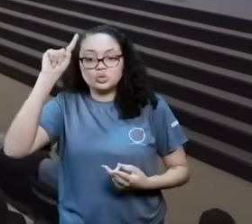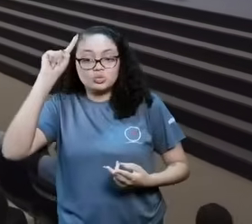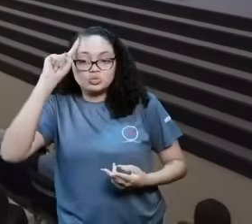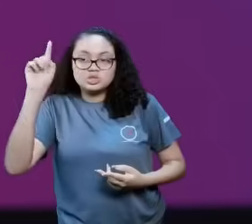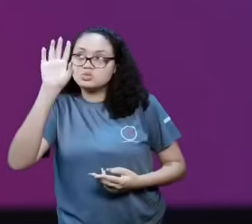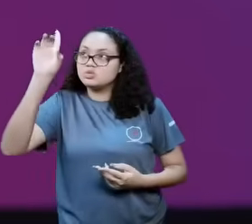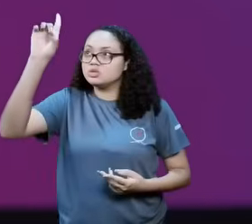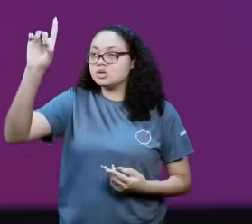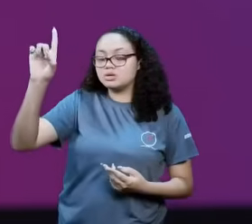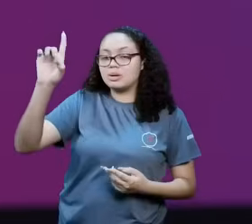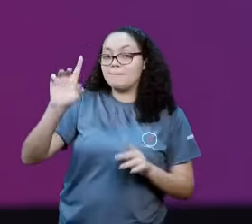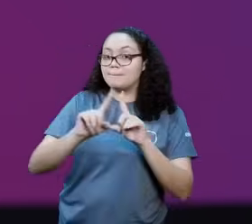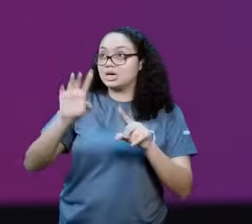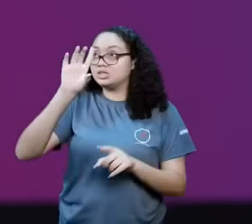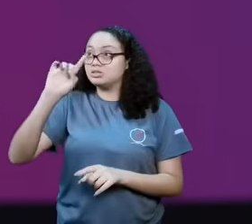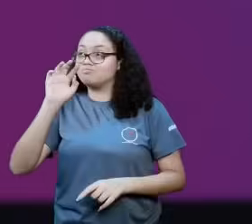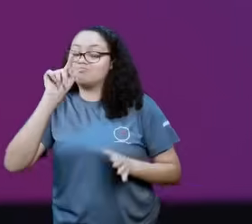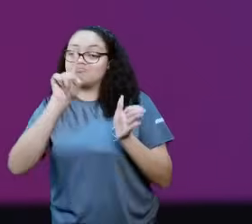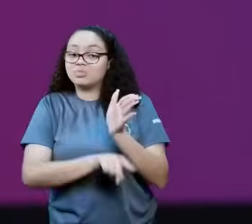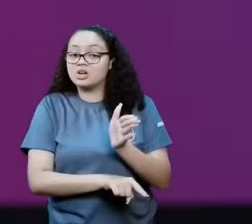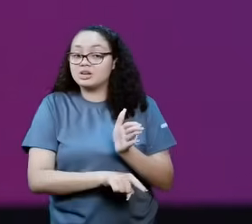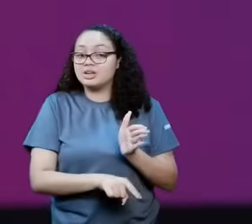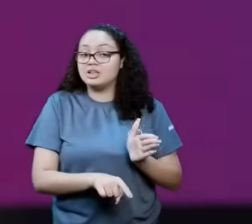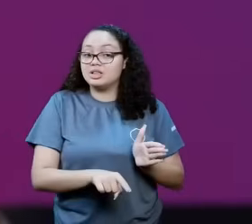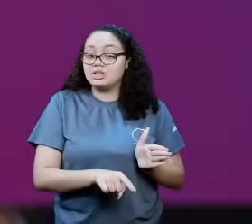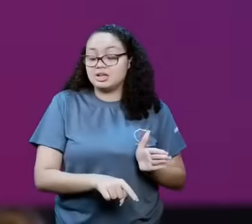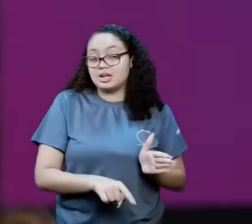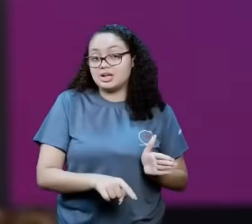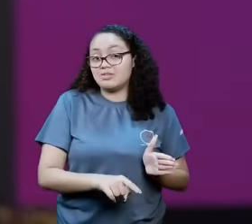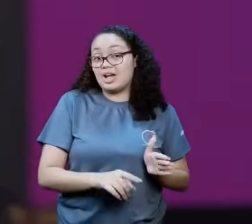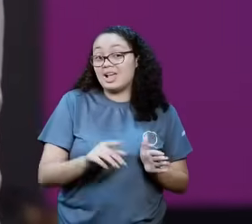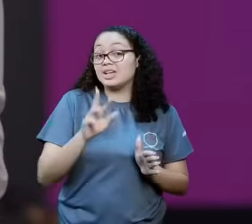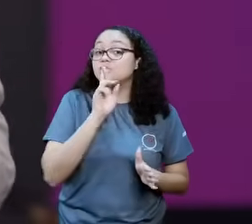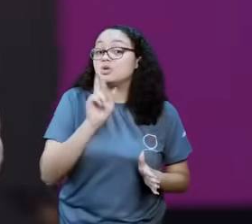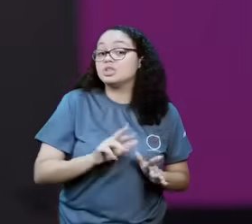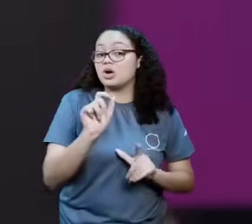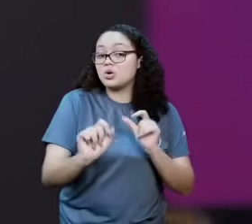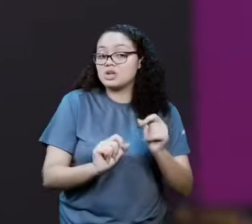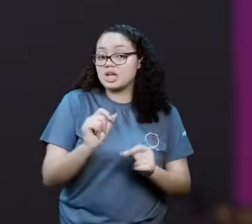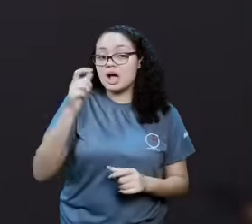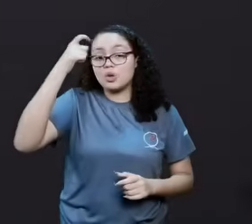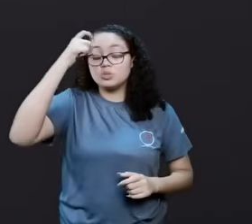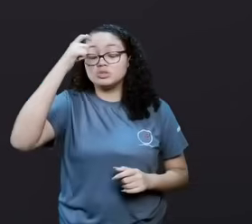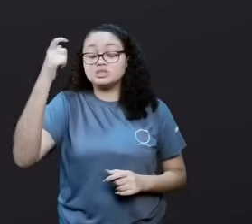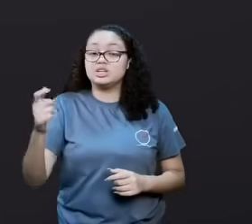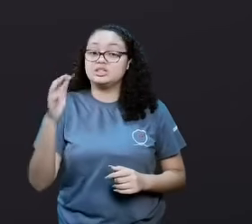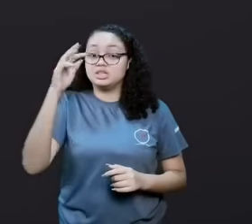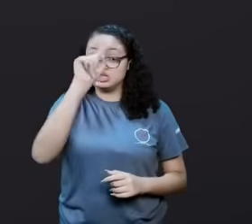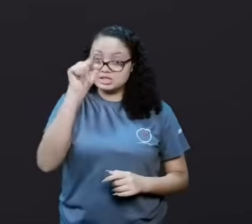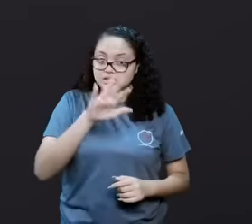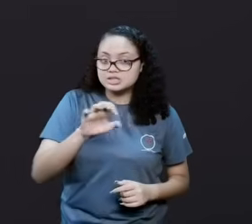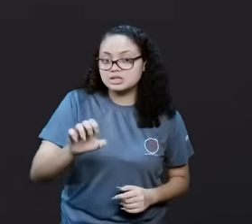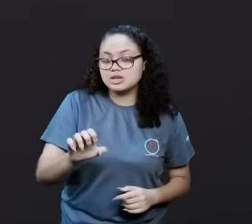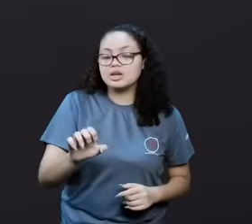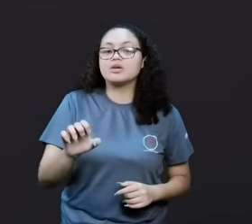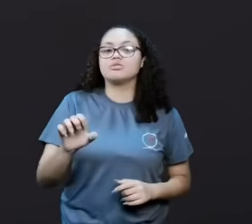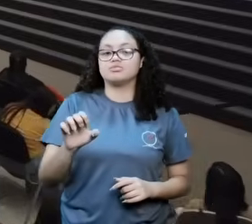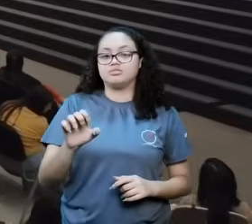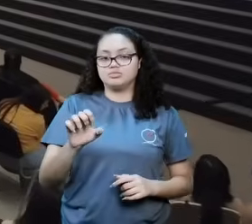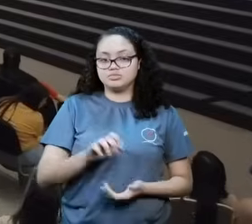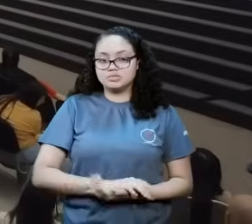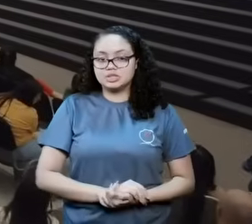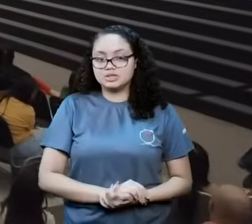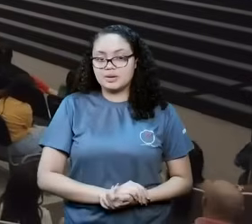Agora, Deus vai fazer perguntas e quem vai responder é a consciência de Ezequiel. Ele está numa visão que está em outra dimensão. Quem está acompanhando, diga